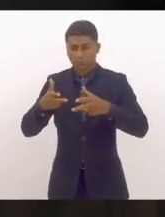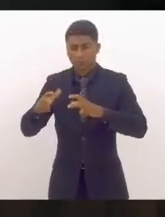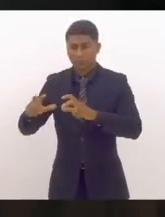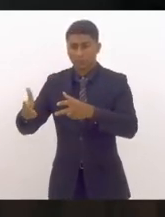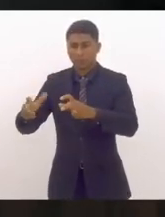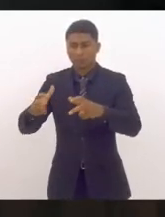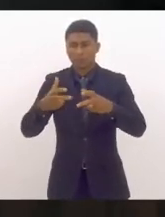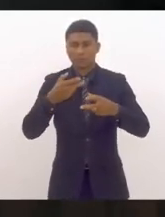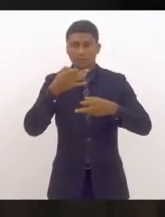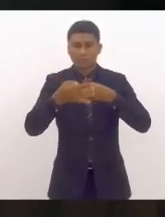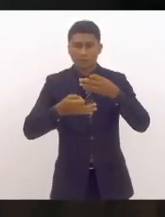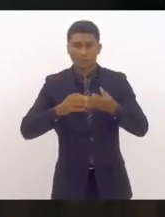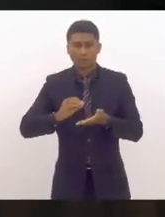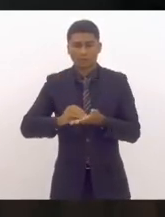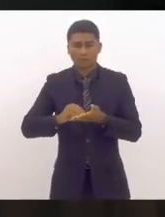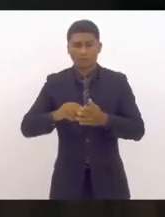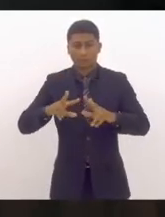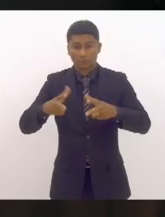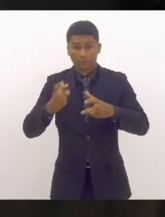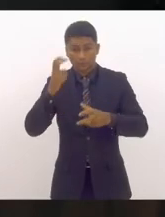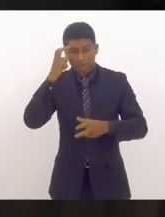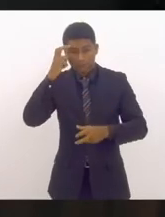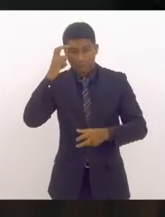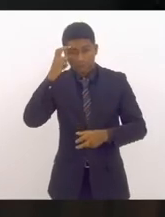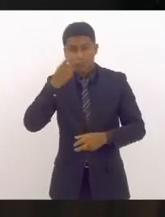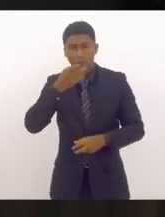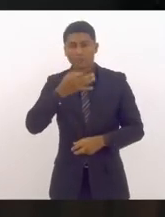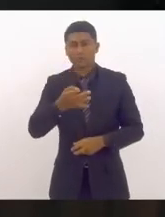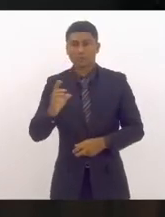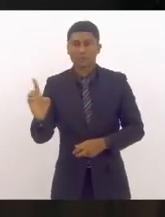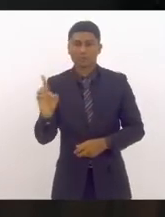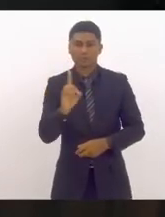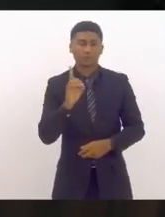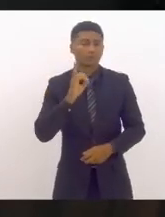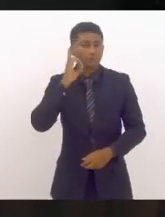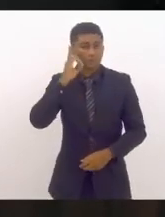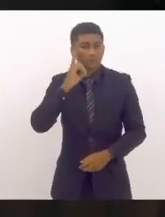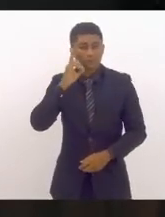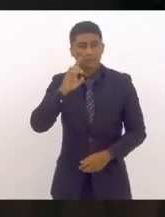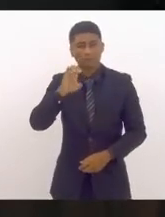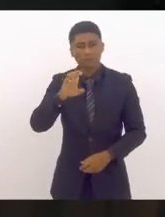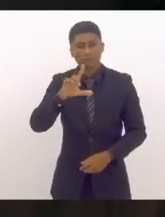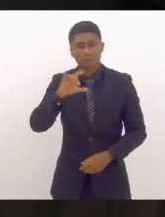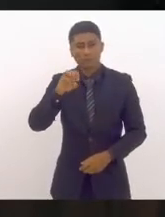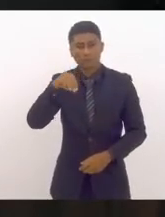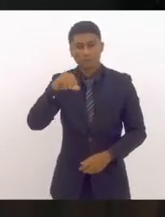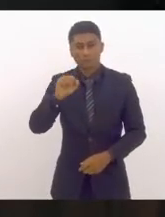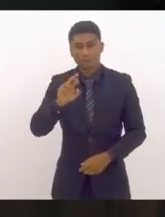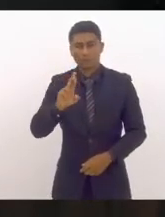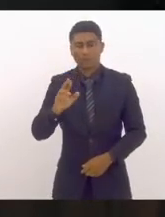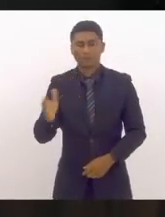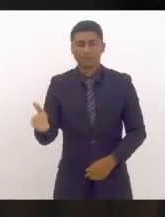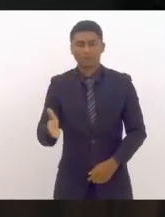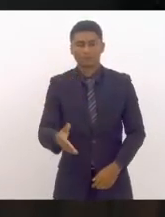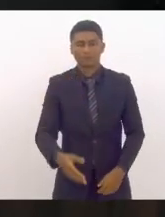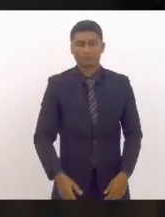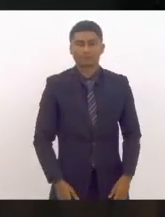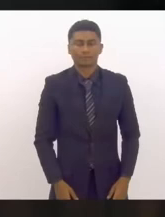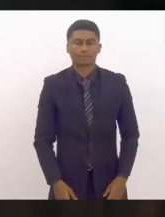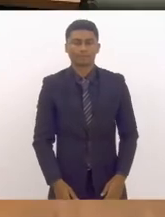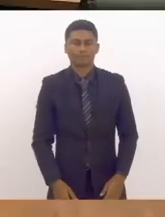Cultura e Orçamento. Para emitir parecer pela Comissão de Cultura, deputado Eliomar Coelho.